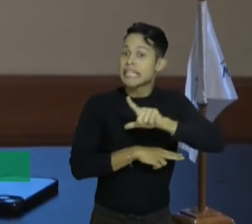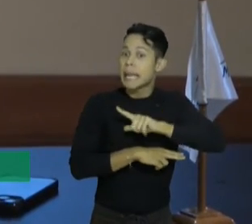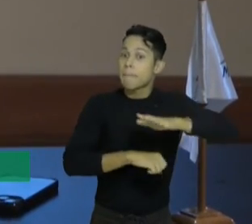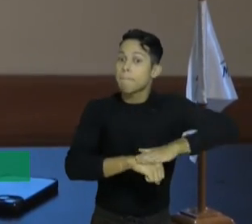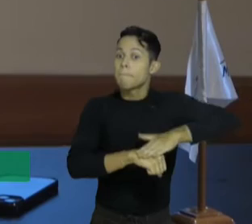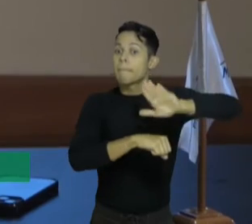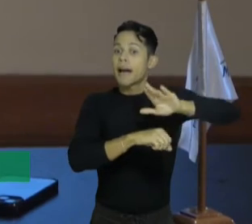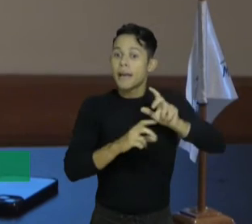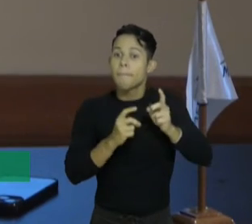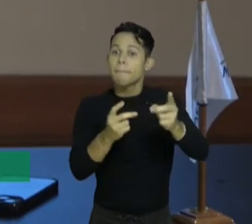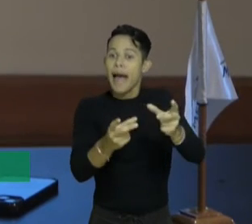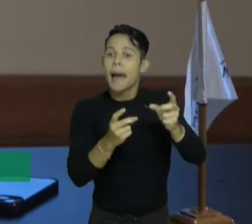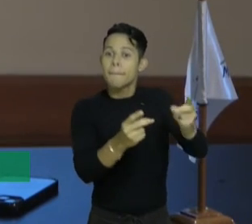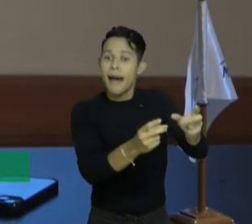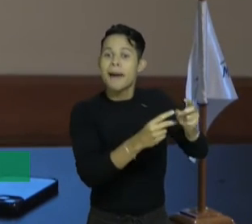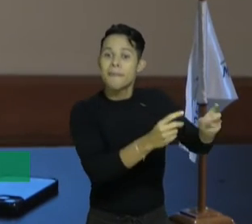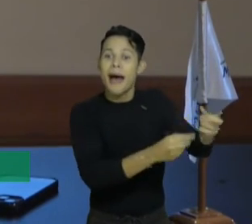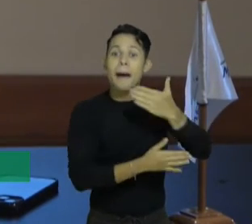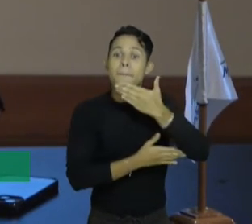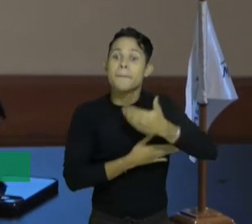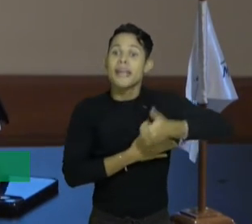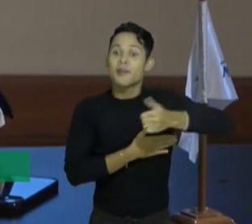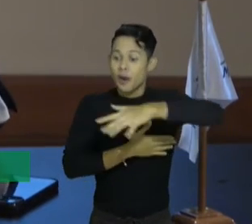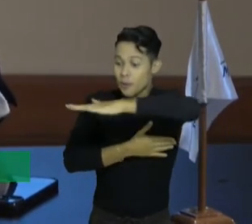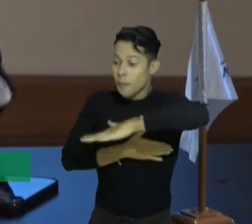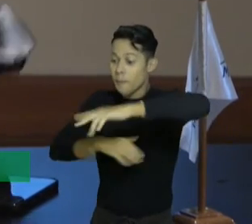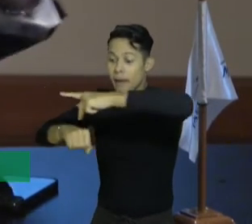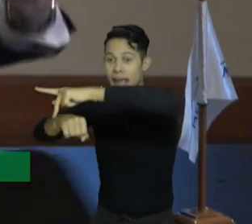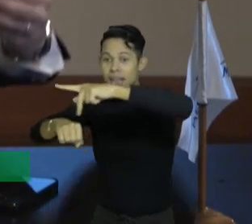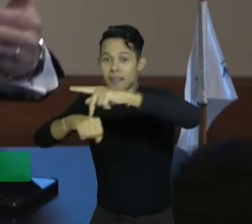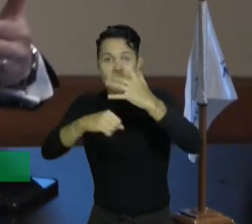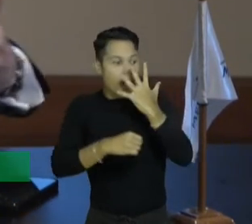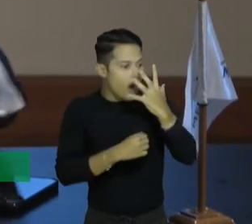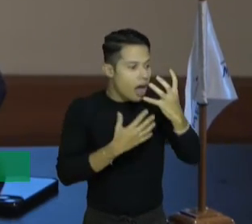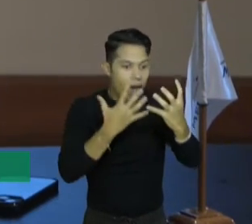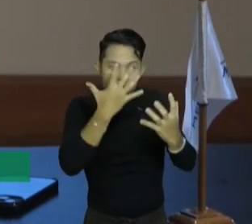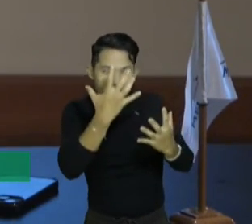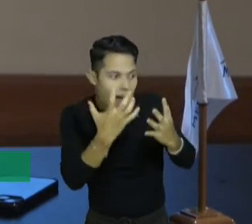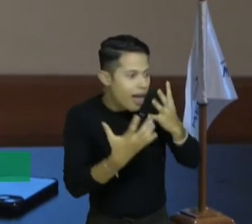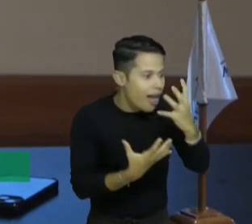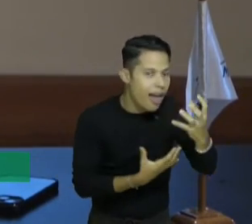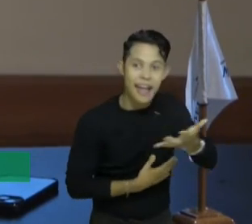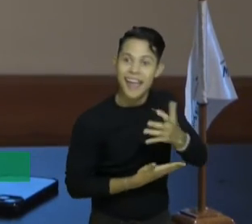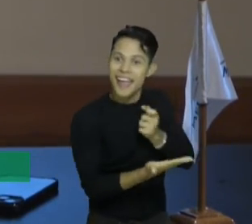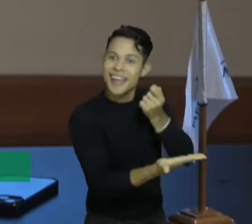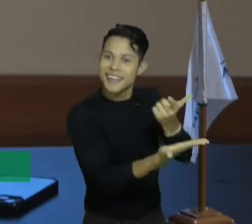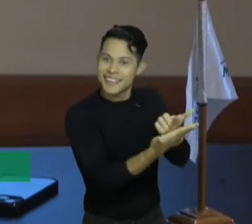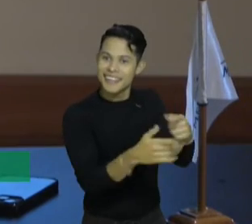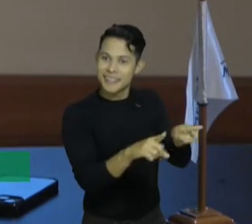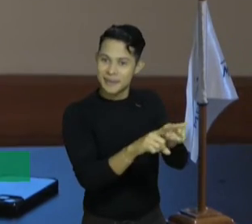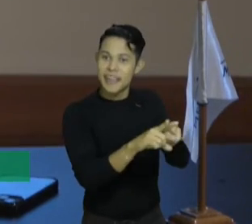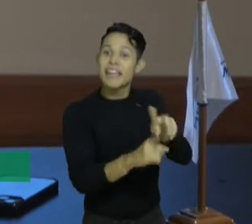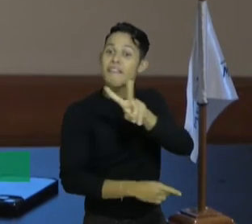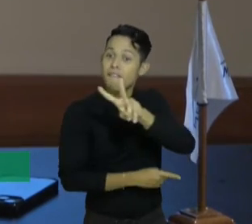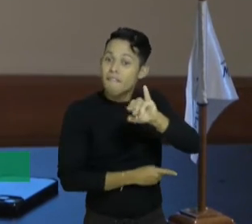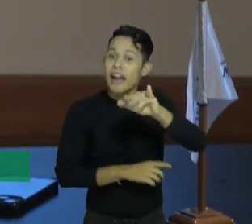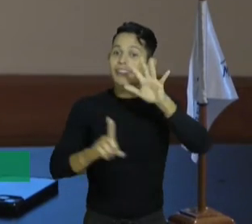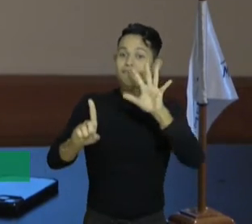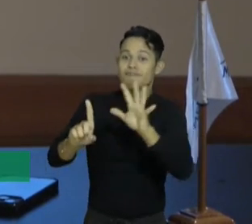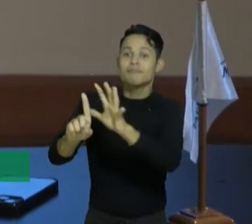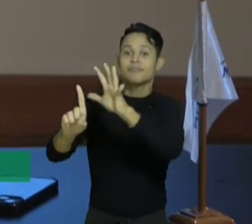externo e que parece um contrassenso quanto mais comércio internacional isso induz a mais comércio